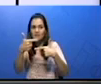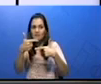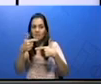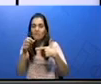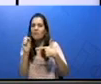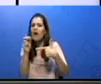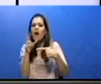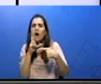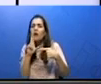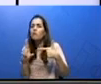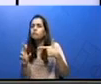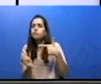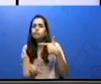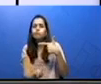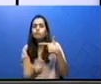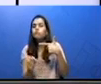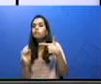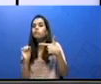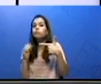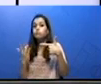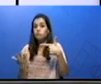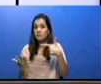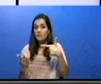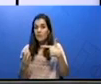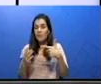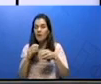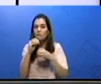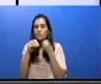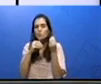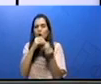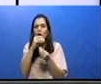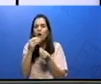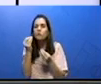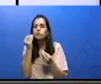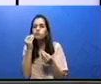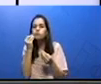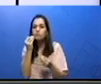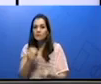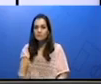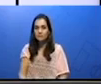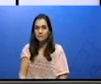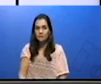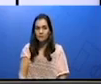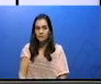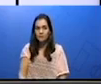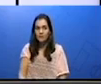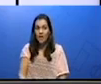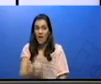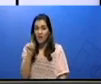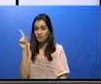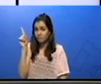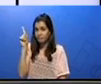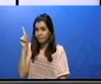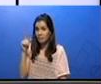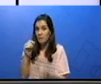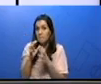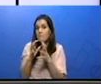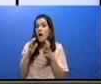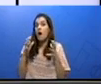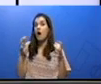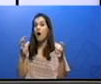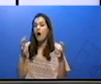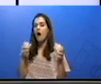vai achar a proporção que ocorreu a alteração. No caso aqui, foi para maior, então aumentou